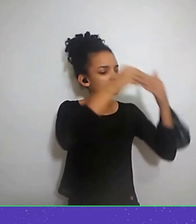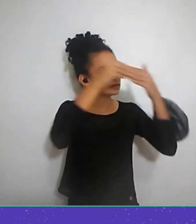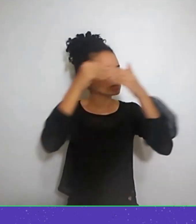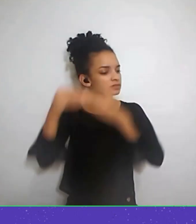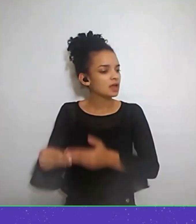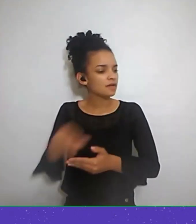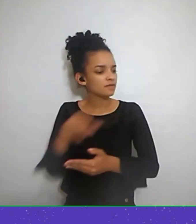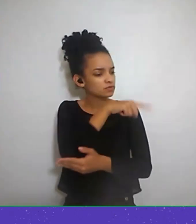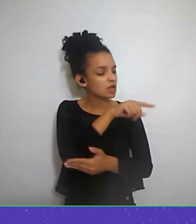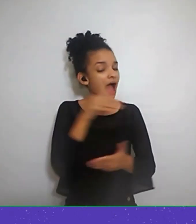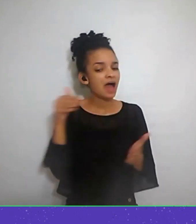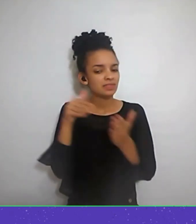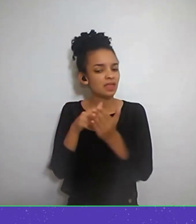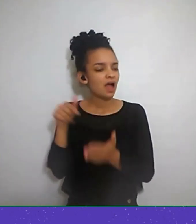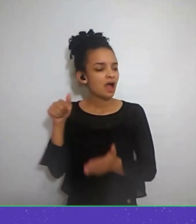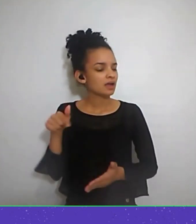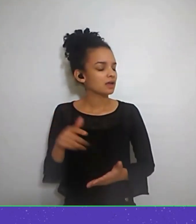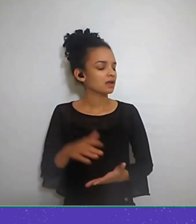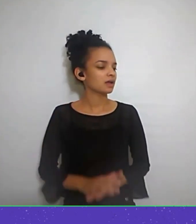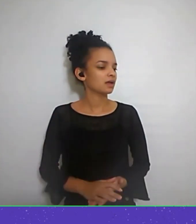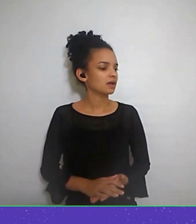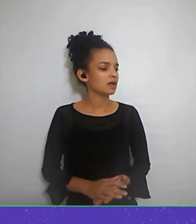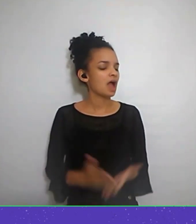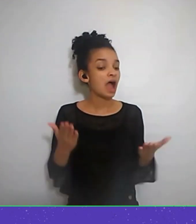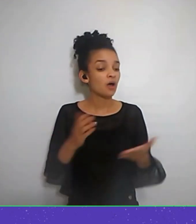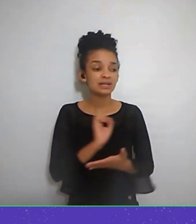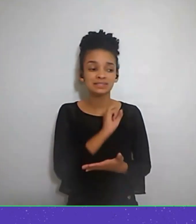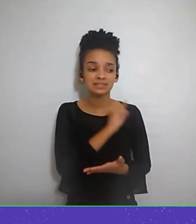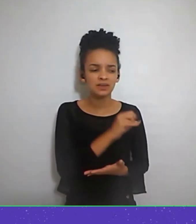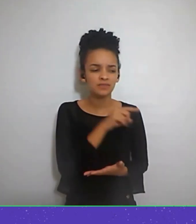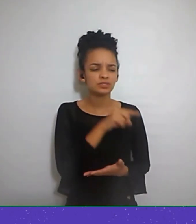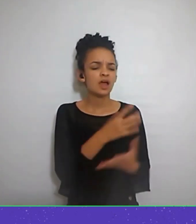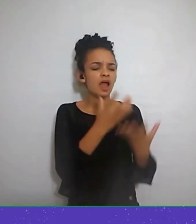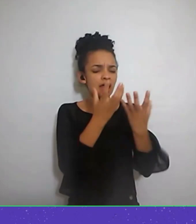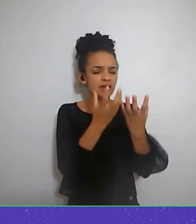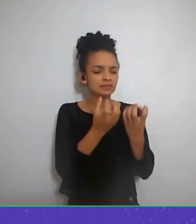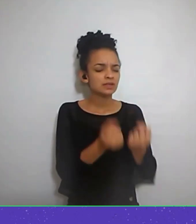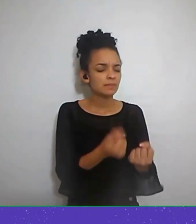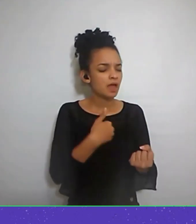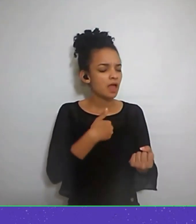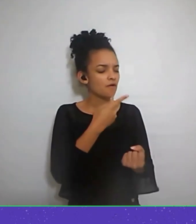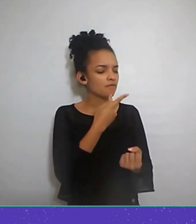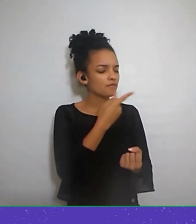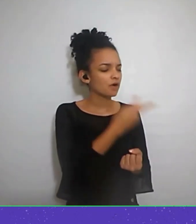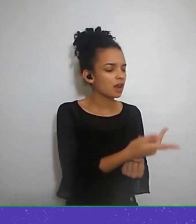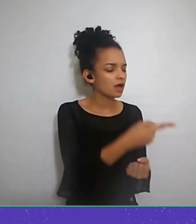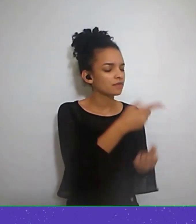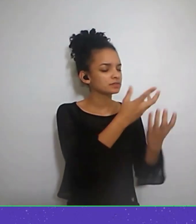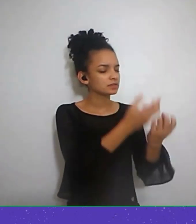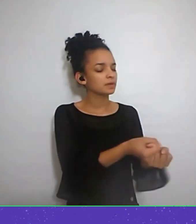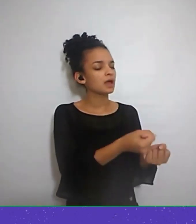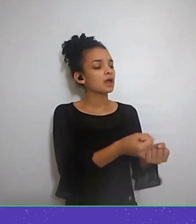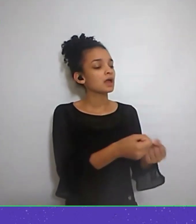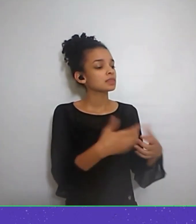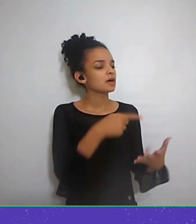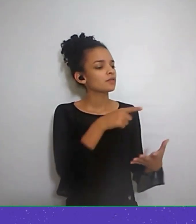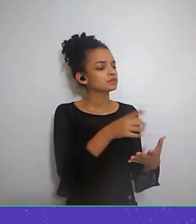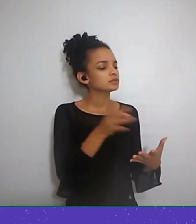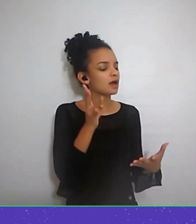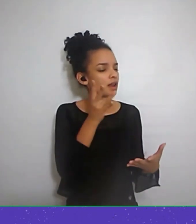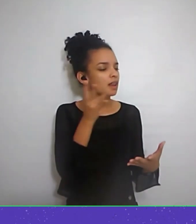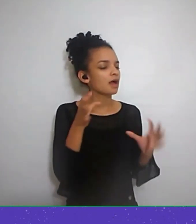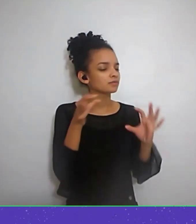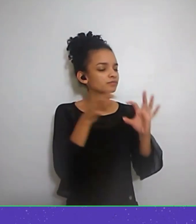diligentemente ouvides a minha voz e guardardes a minha aliança, então sereis a minha propriedade peculiar